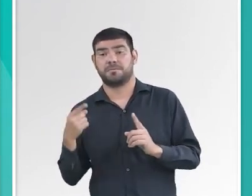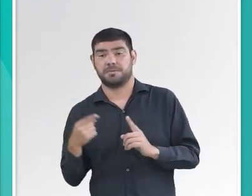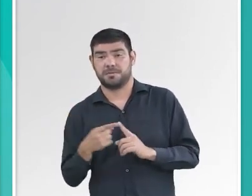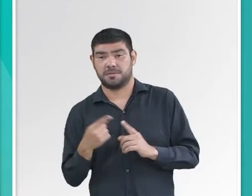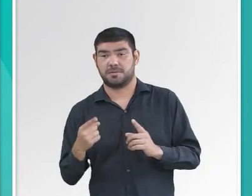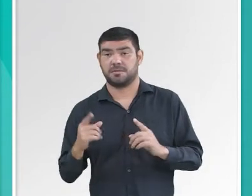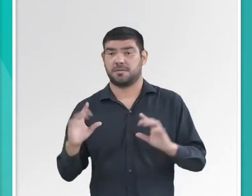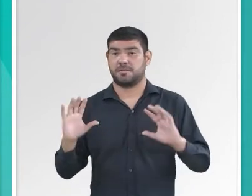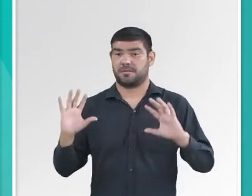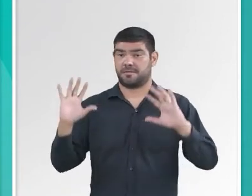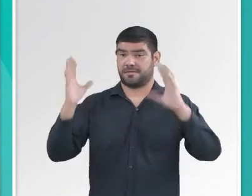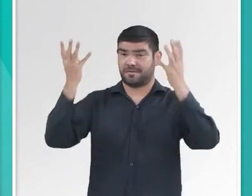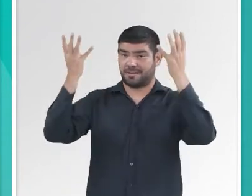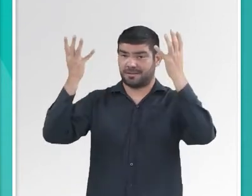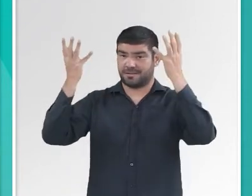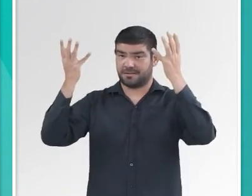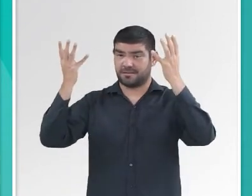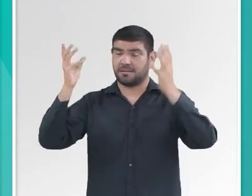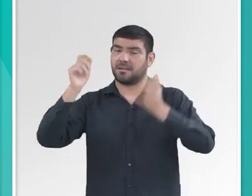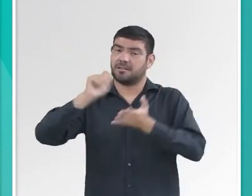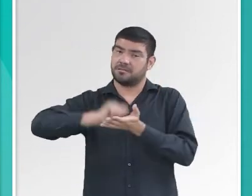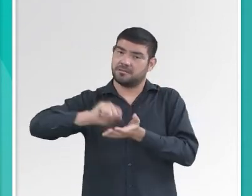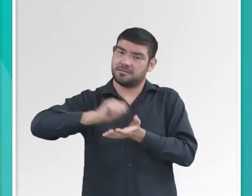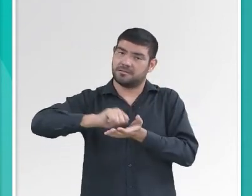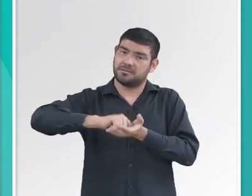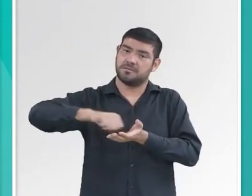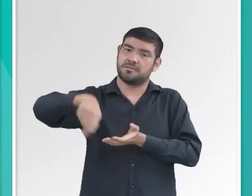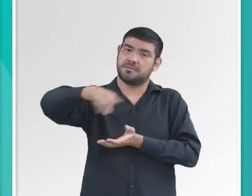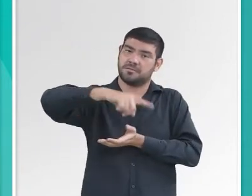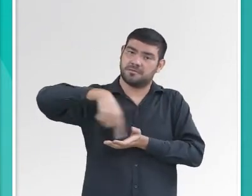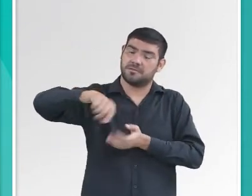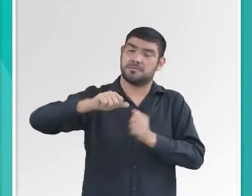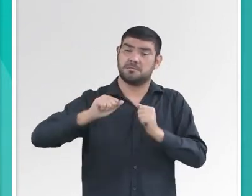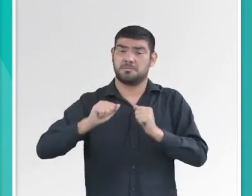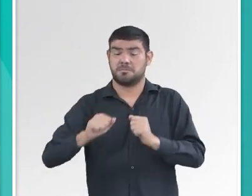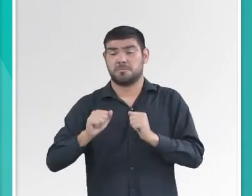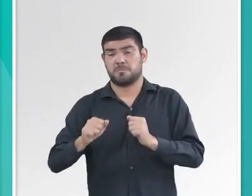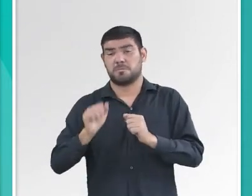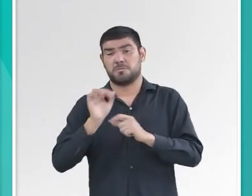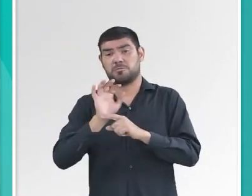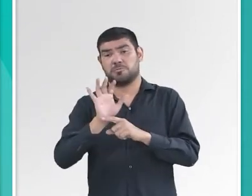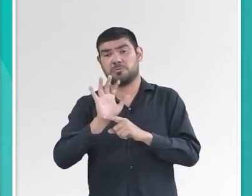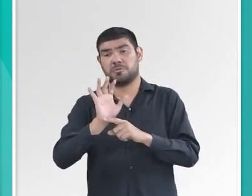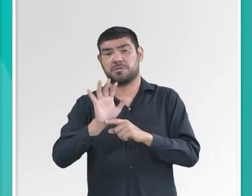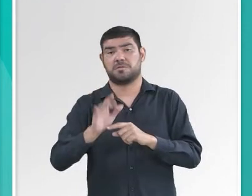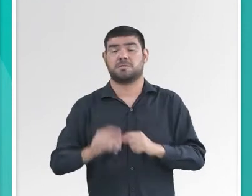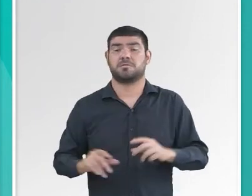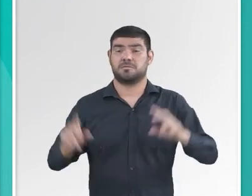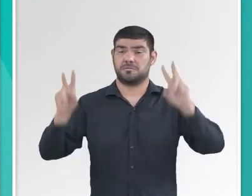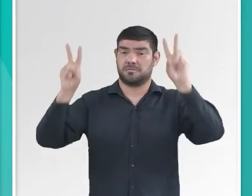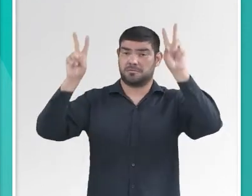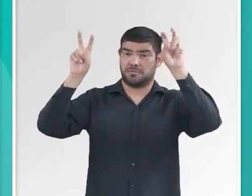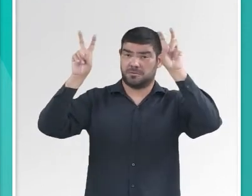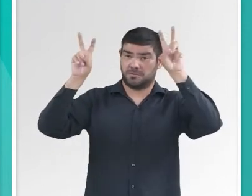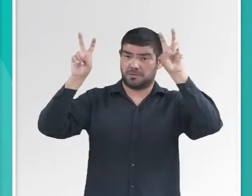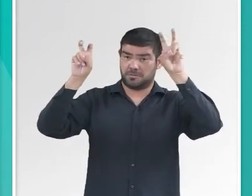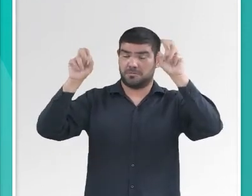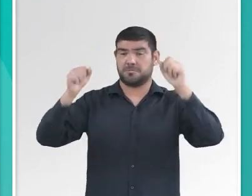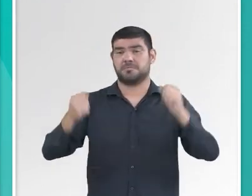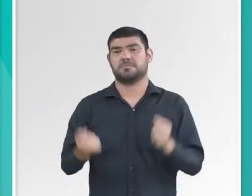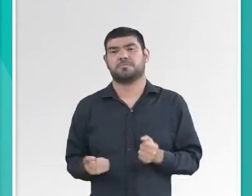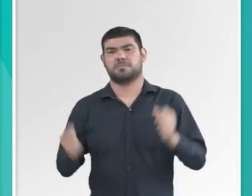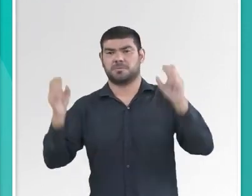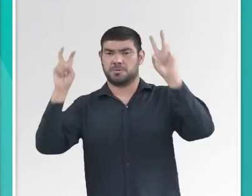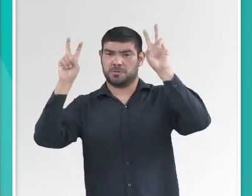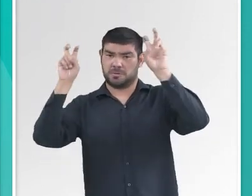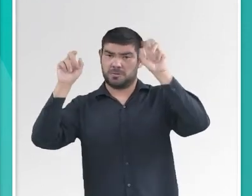festas populares, então anota aí no caderno de vocês. Vocês podem apresentar na resenha um título, esse título pode ser até